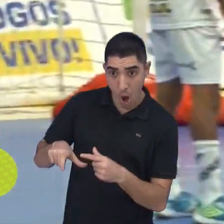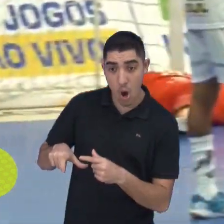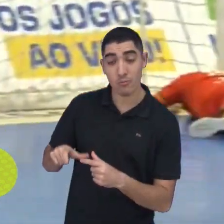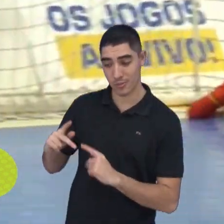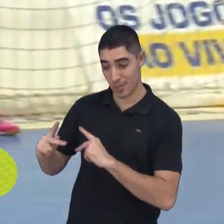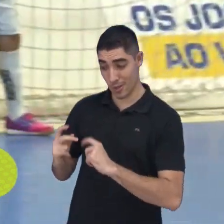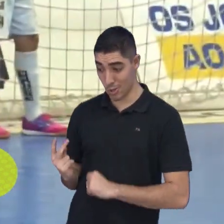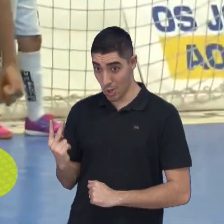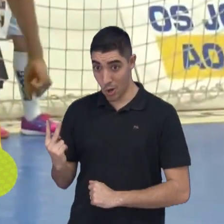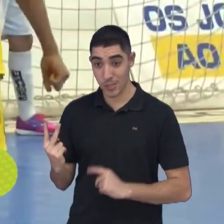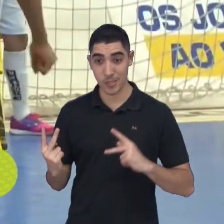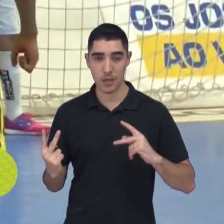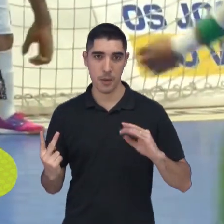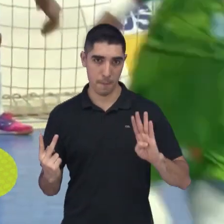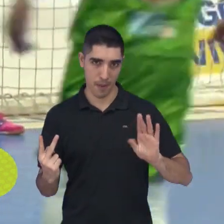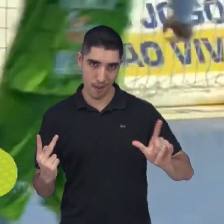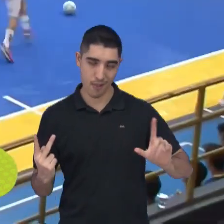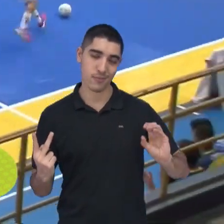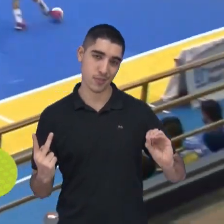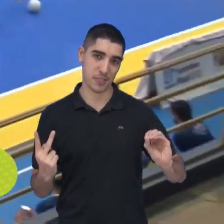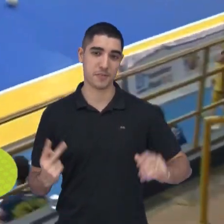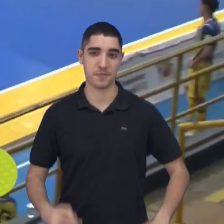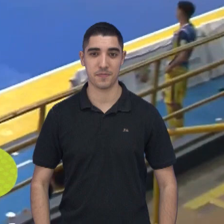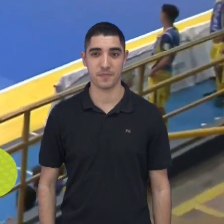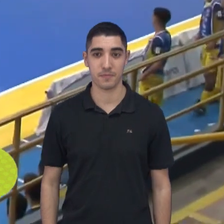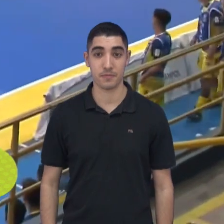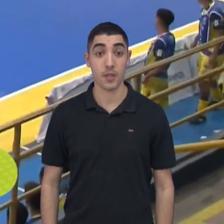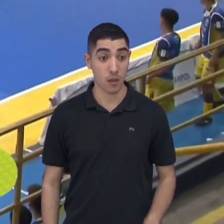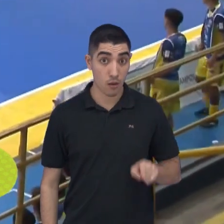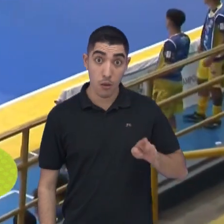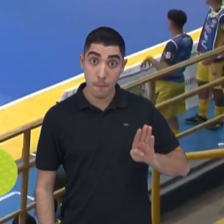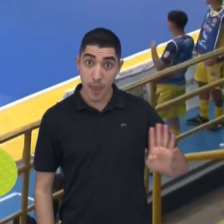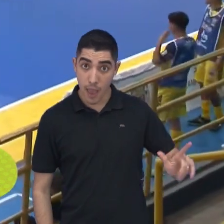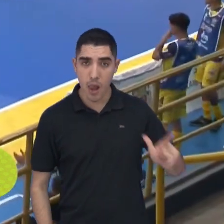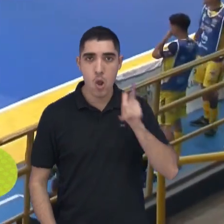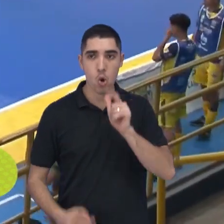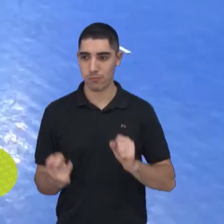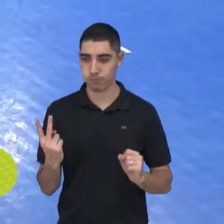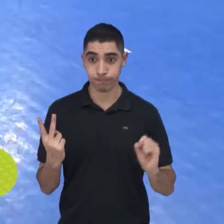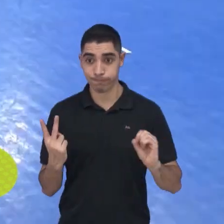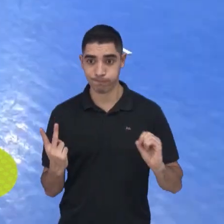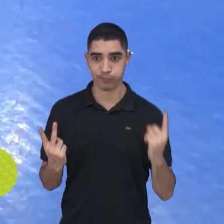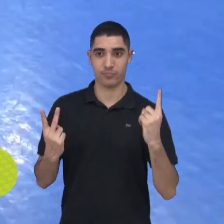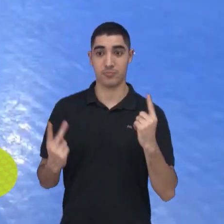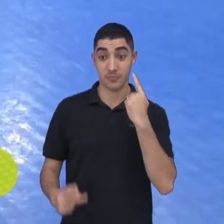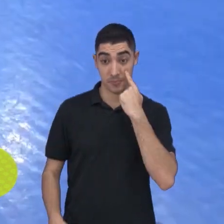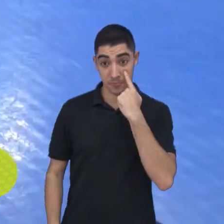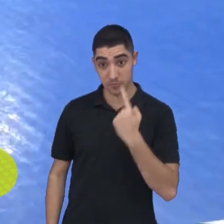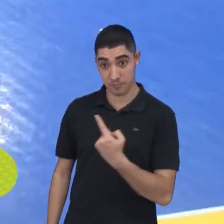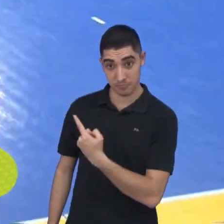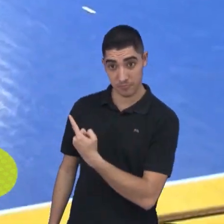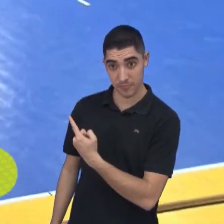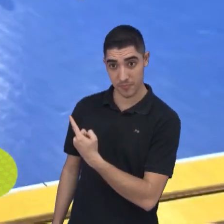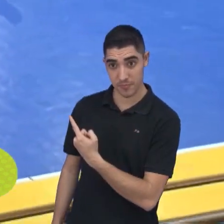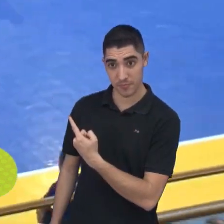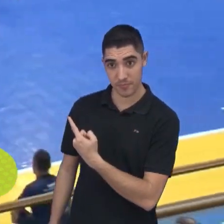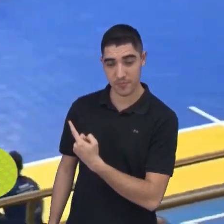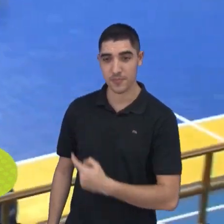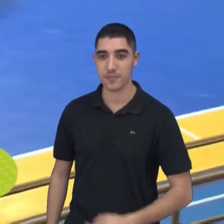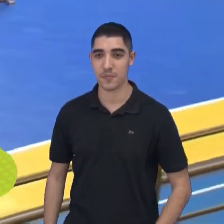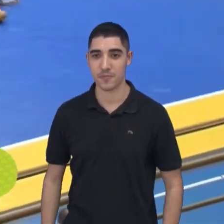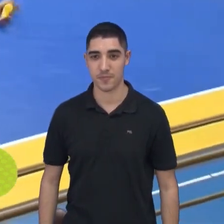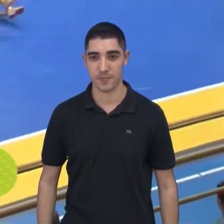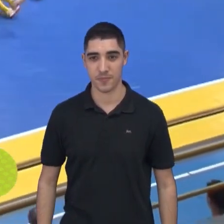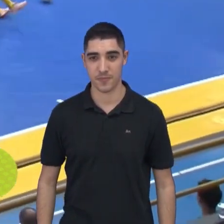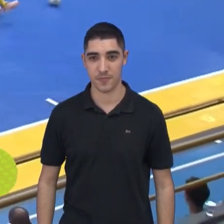José 2, Blumenau 0. O time catarinense descontou nesse lance. Mineiro do São José dividiu com Tales do